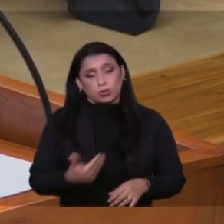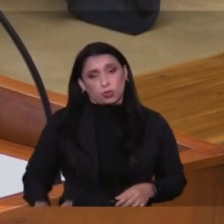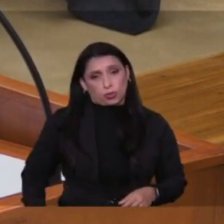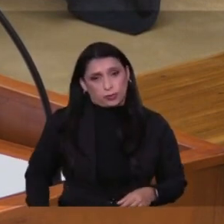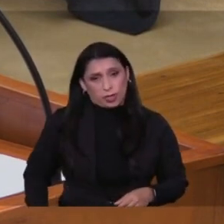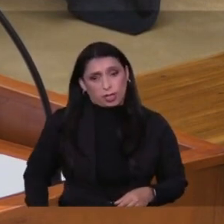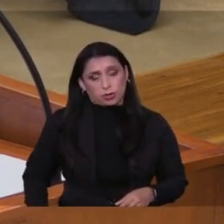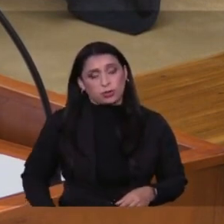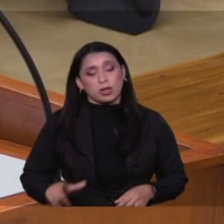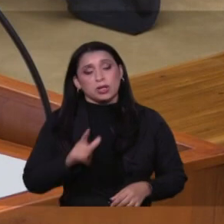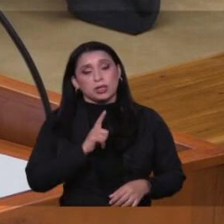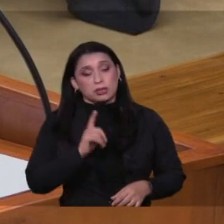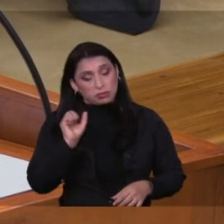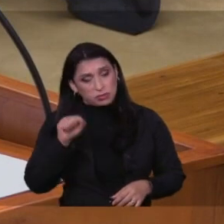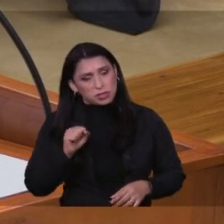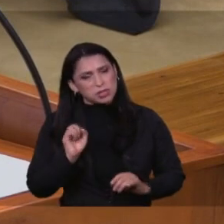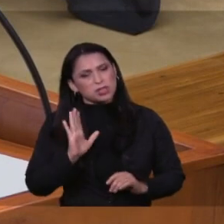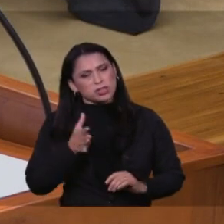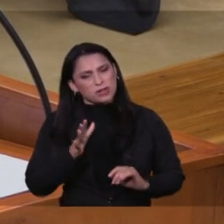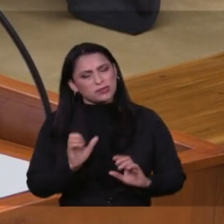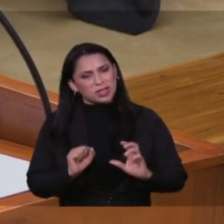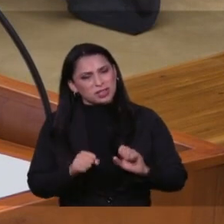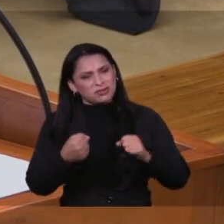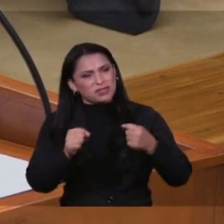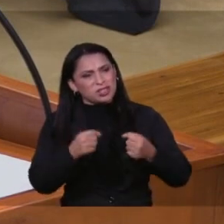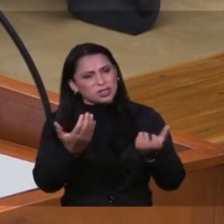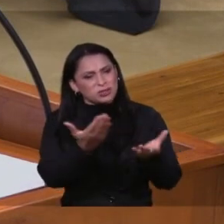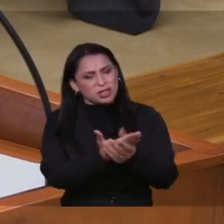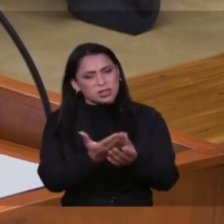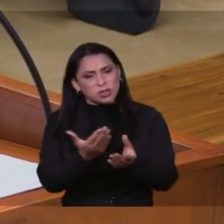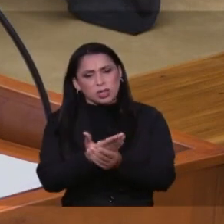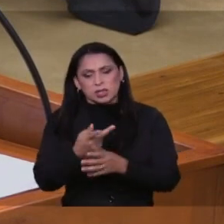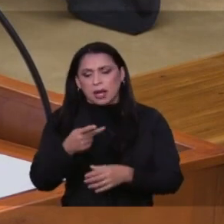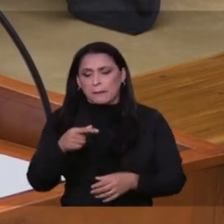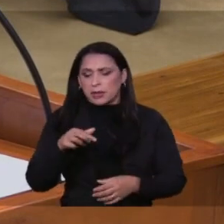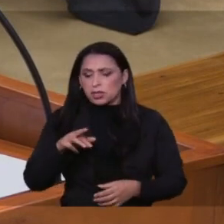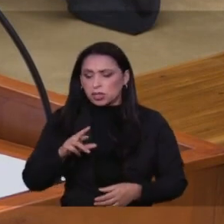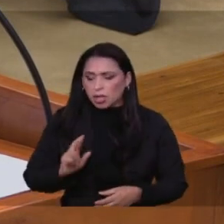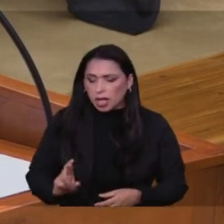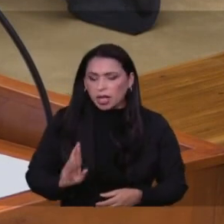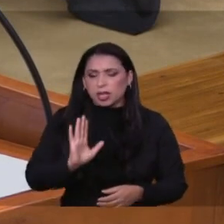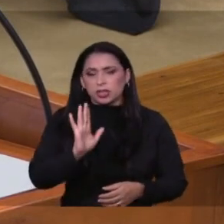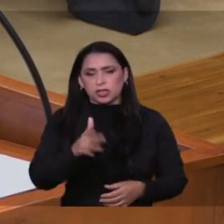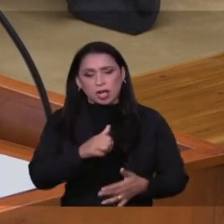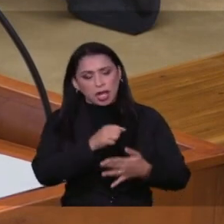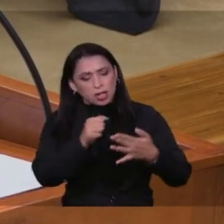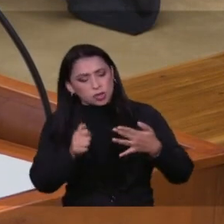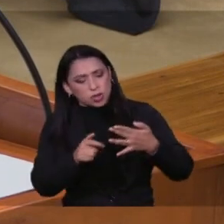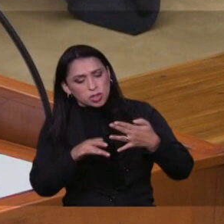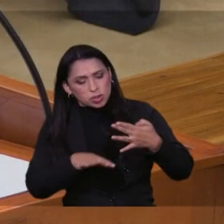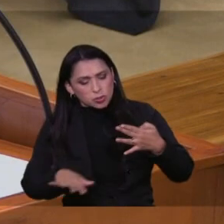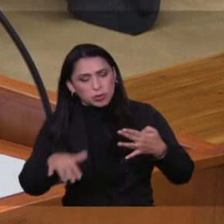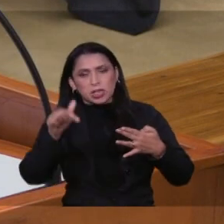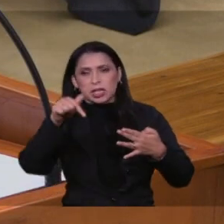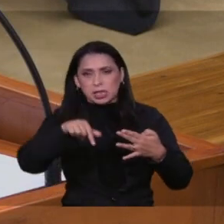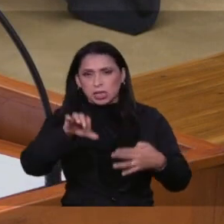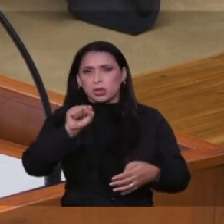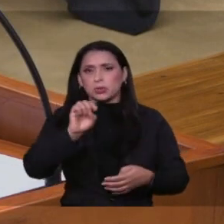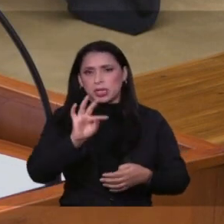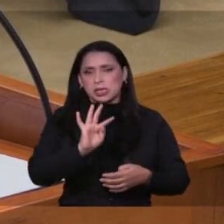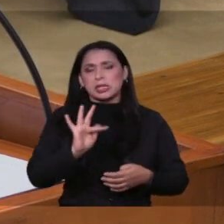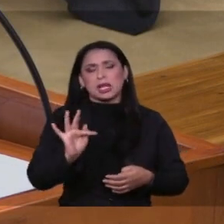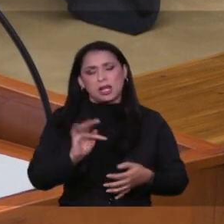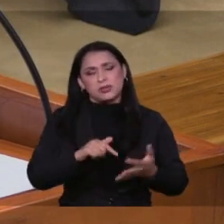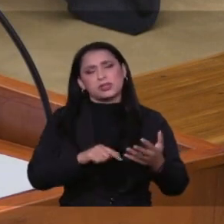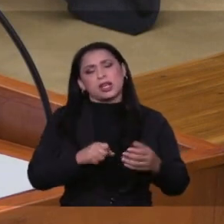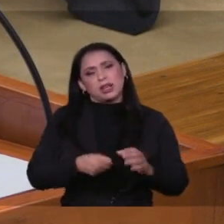sim, tal como já foi defendido em diversas ações pela Procuradoria-Geral da República, como a jurisprudência dessa casa traz por diversas